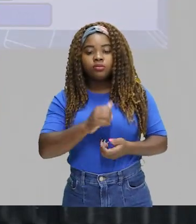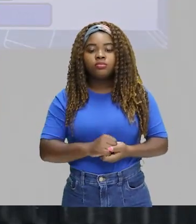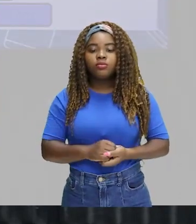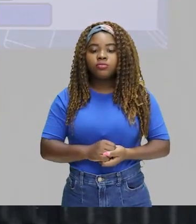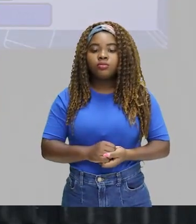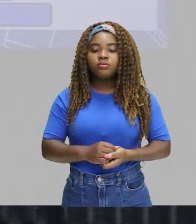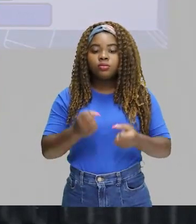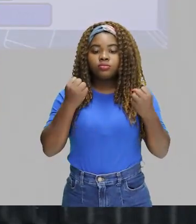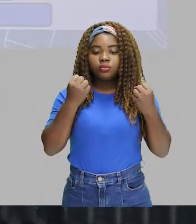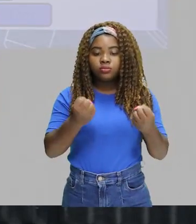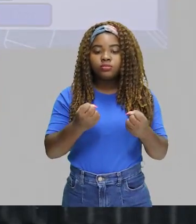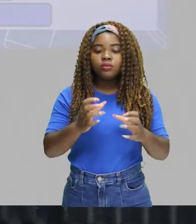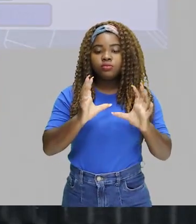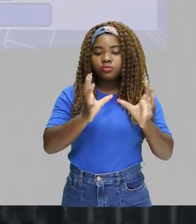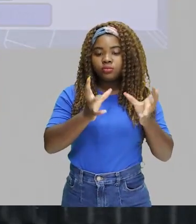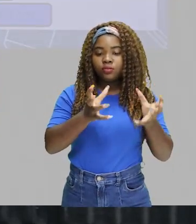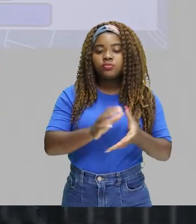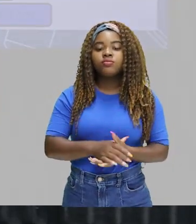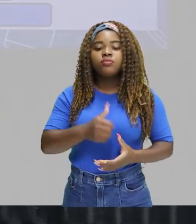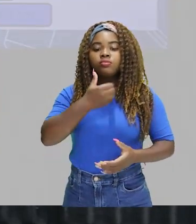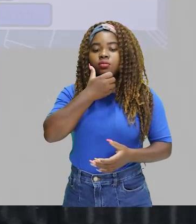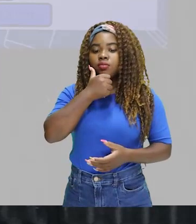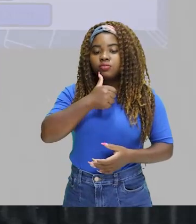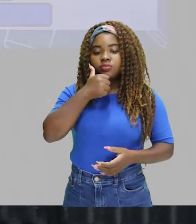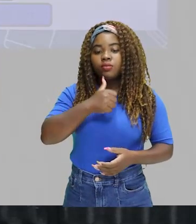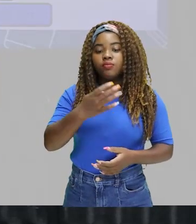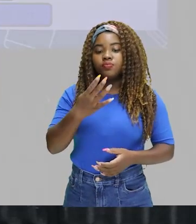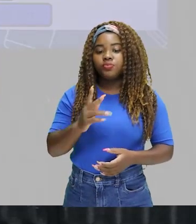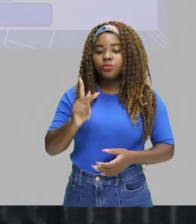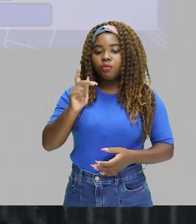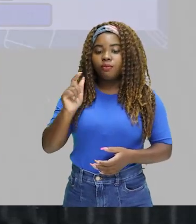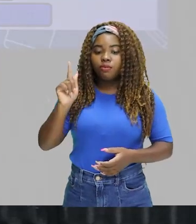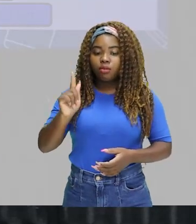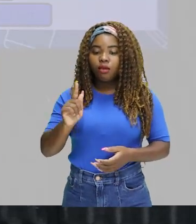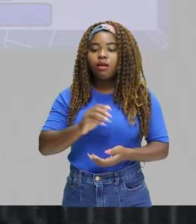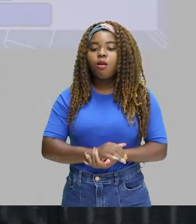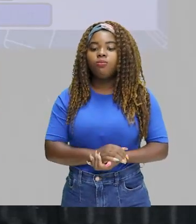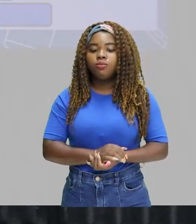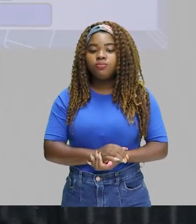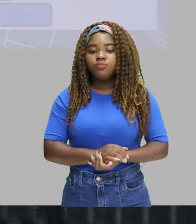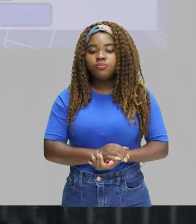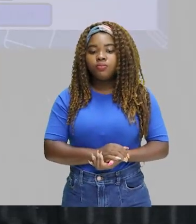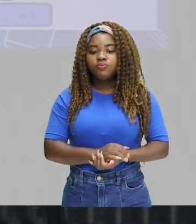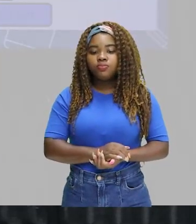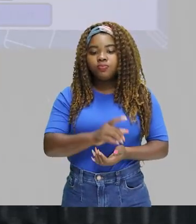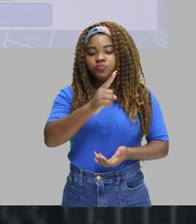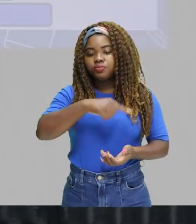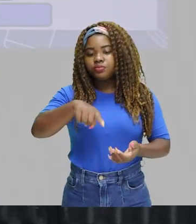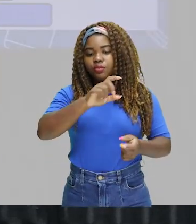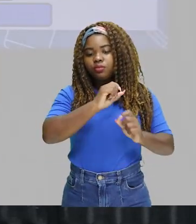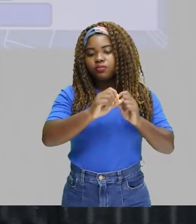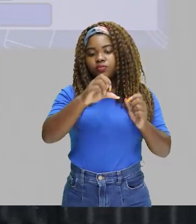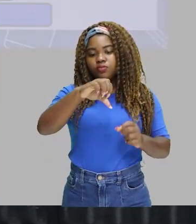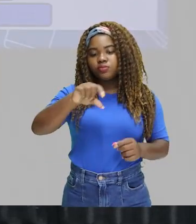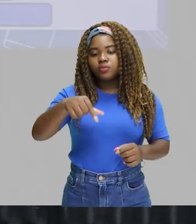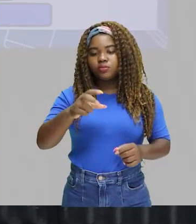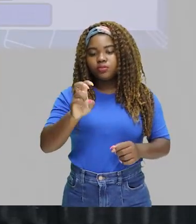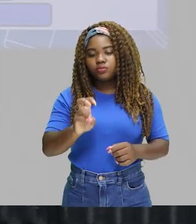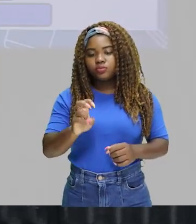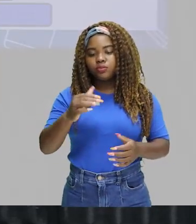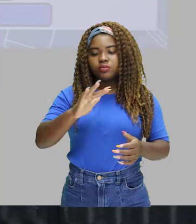o peso da bola do feminino pesa 4 quilos, tem uma circunferência de 9,5 a